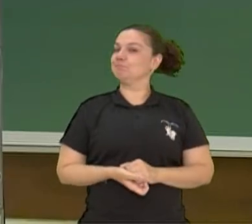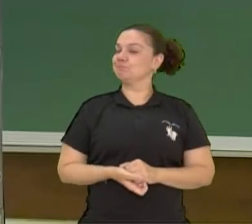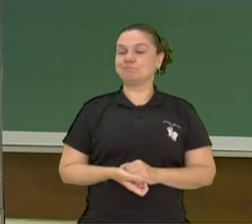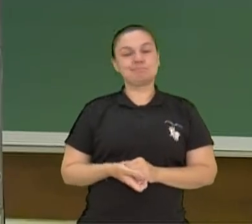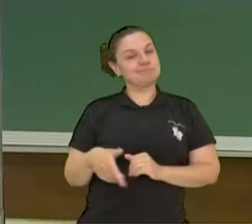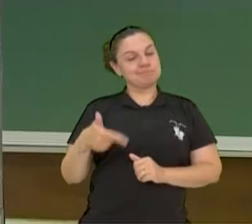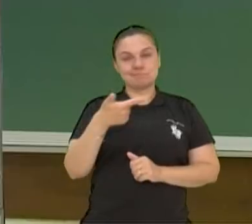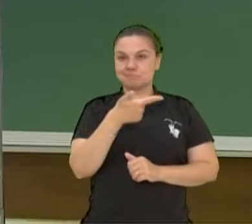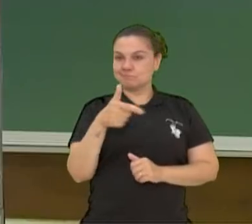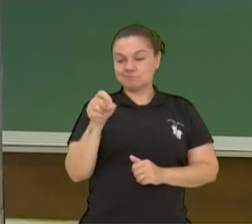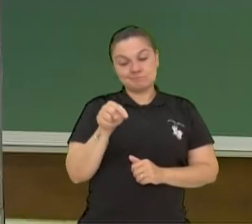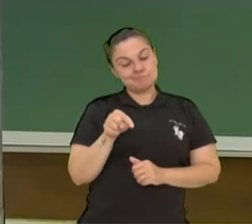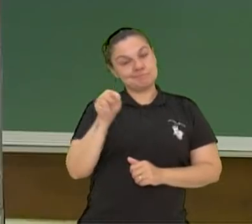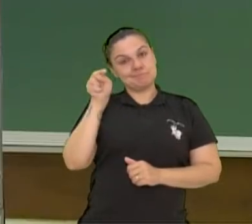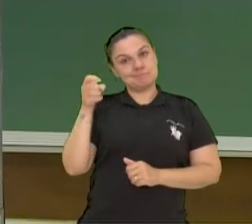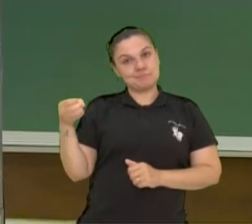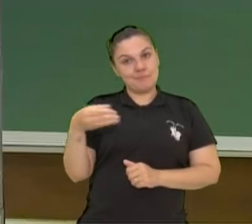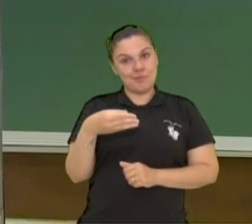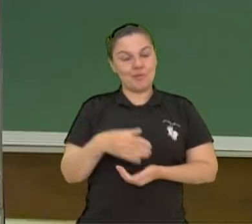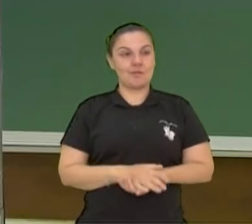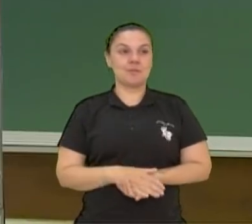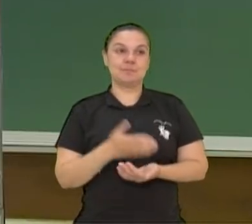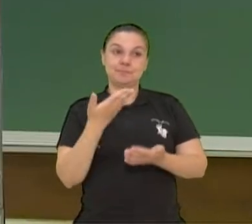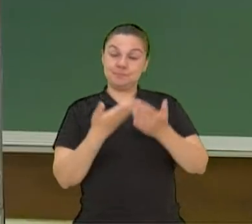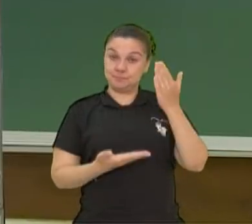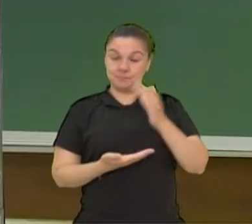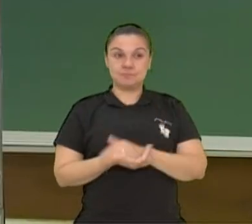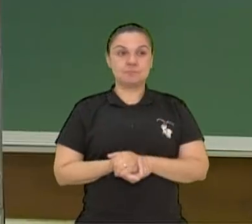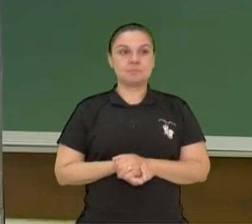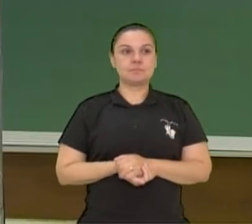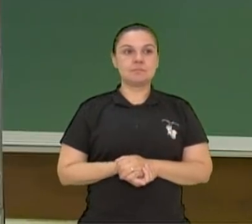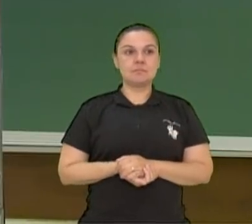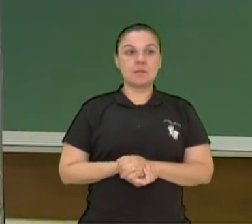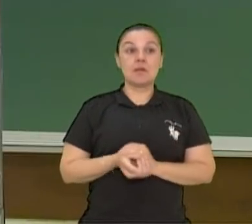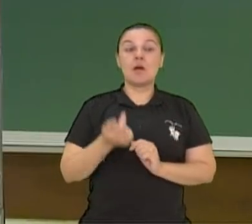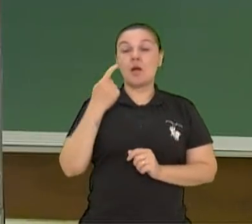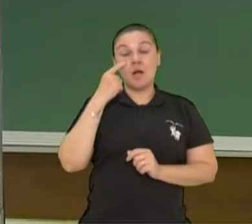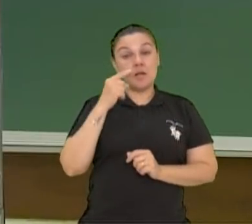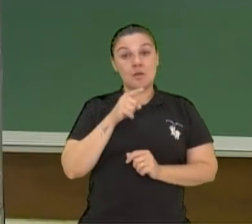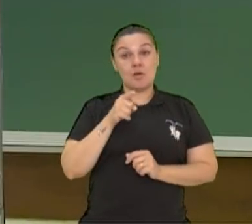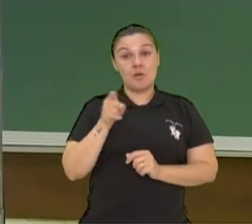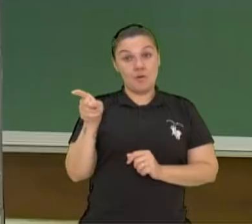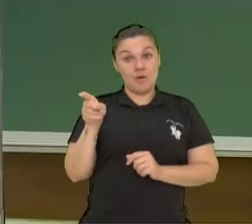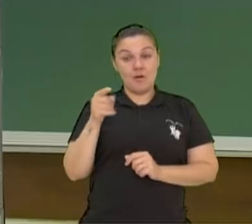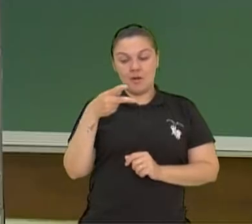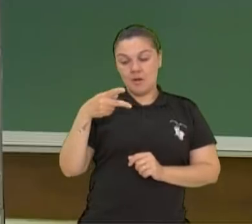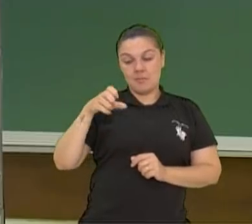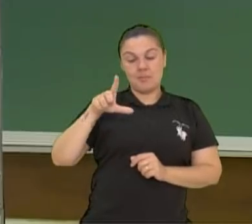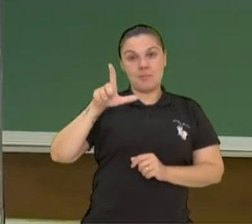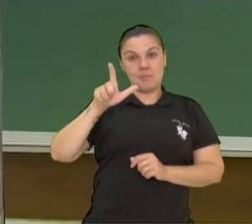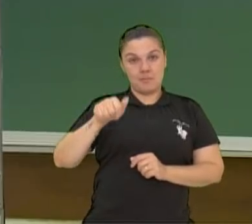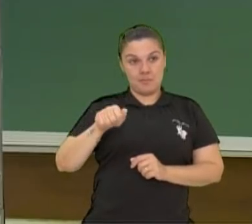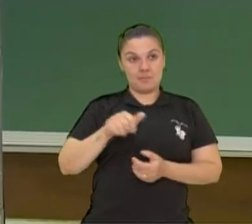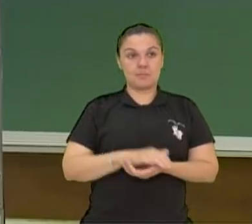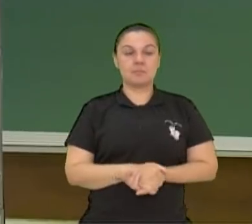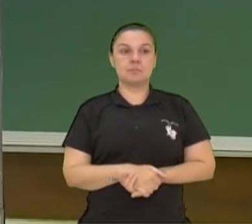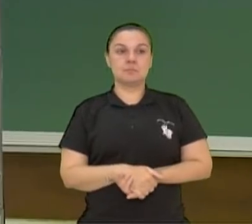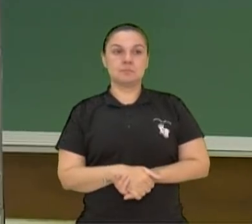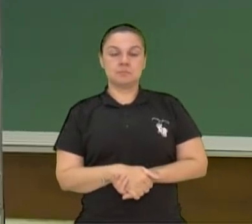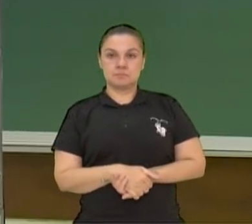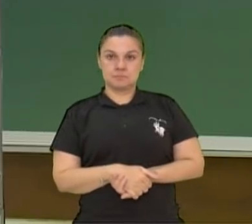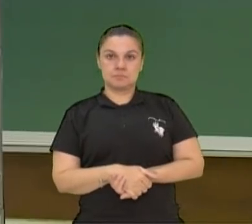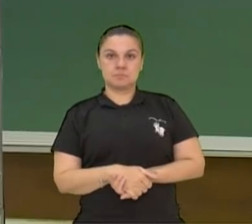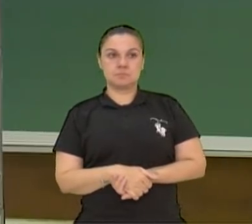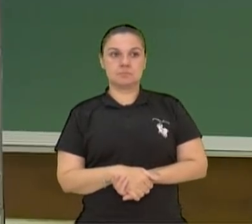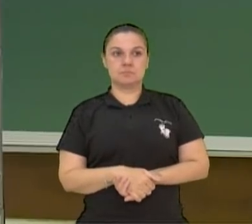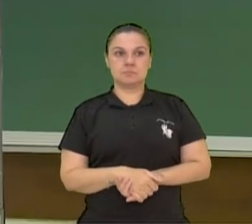se acentua mais. É uma das palavras que perdeu o acento diferencial. Né? E também eu posso ter a mesma palavra, só que com